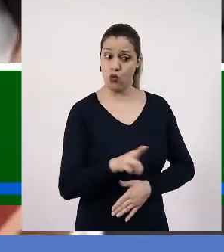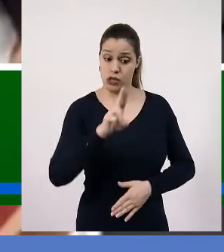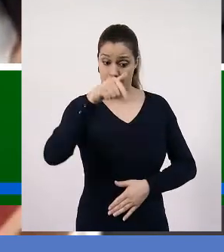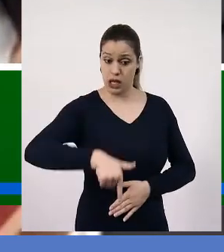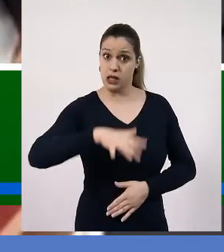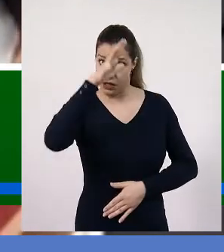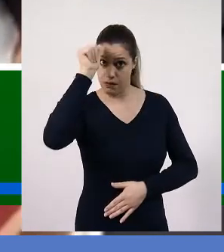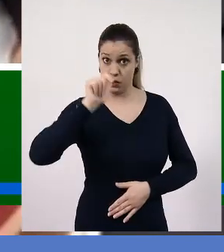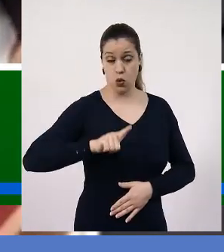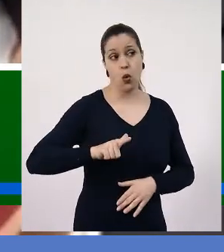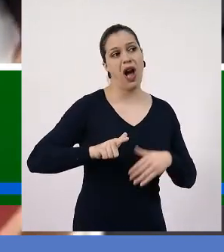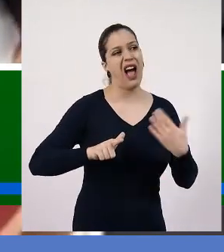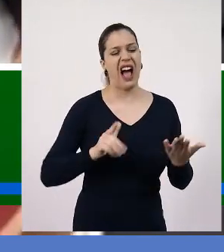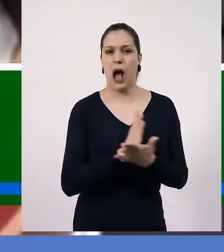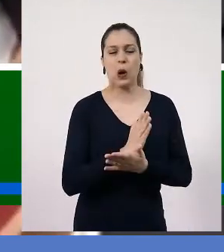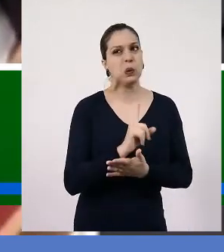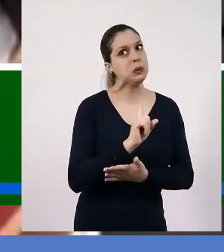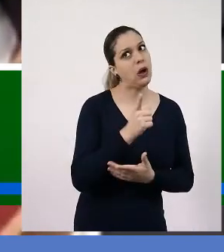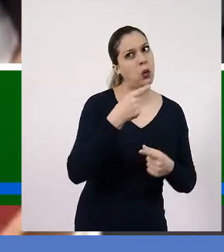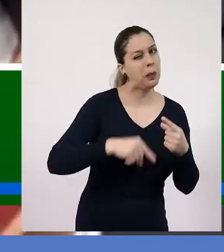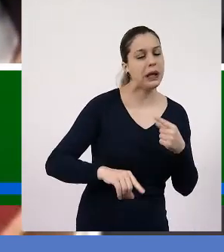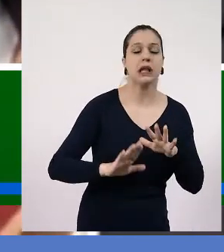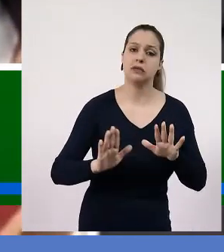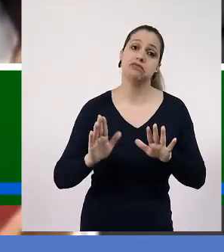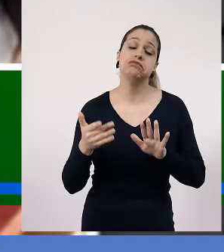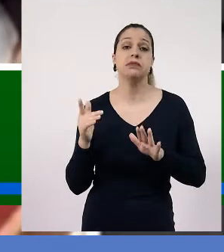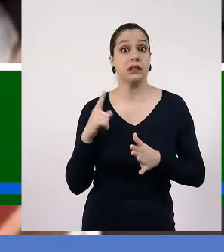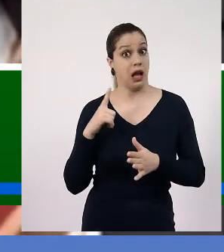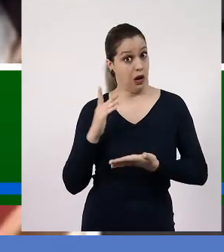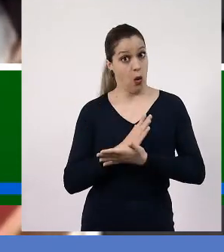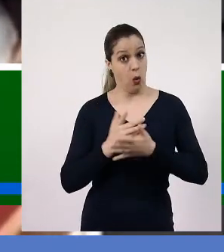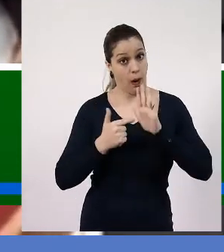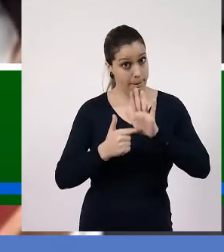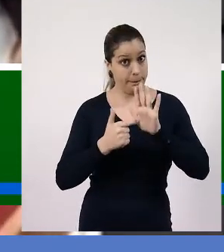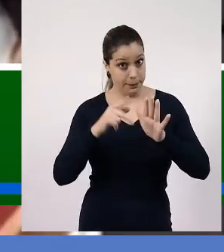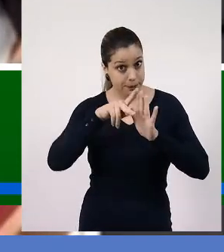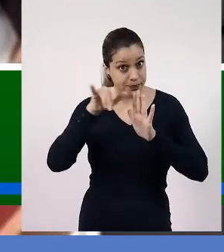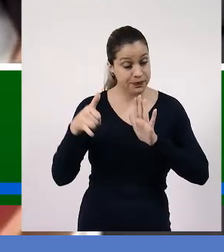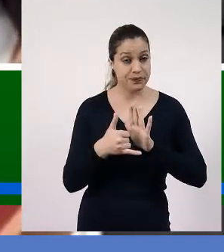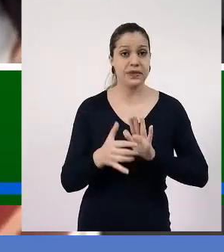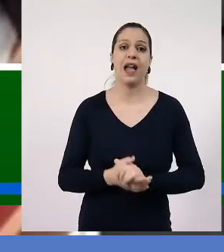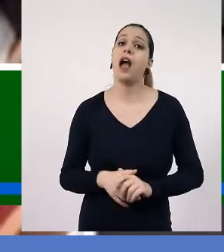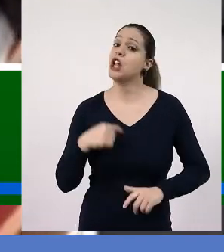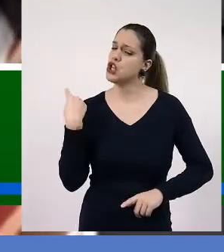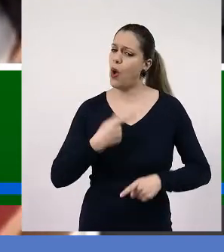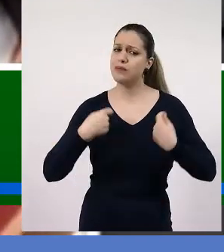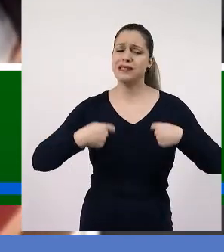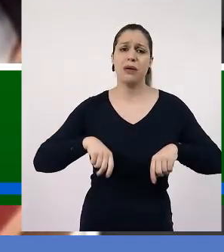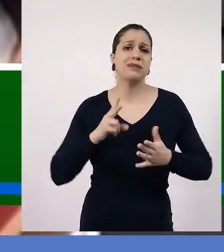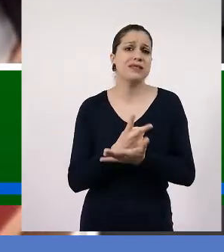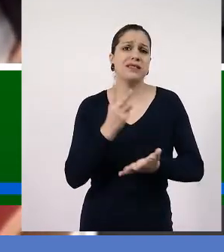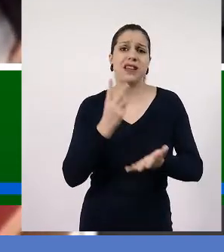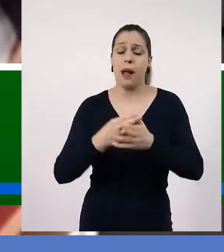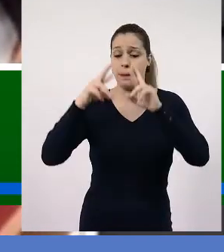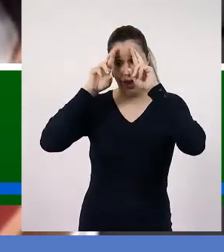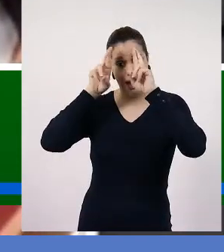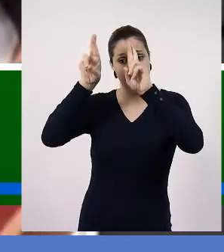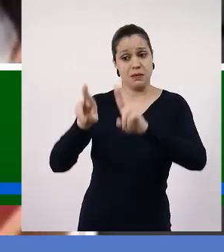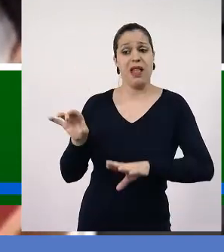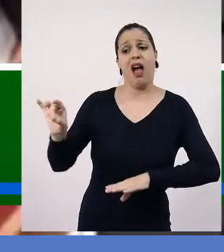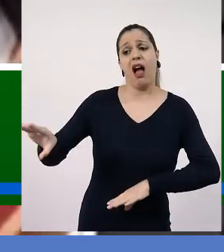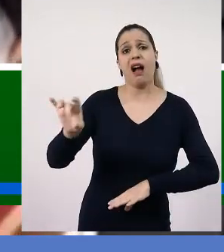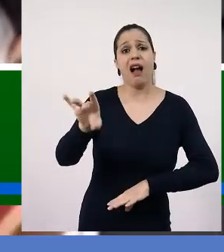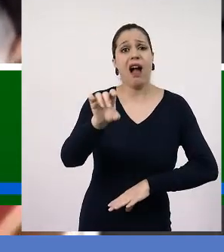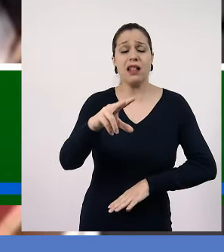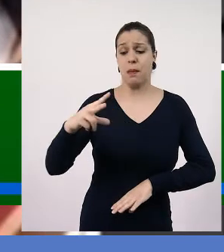Sul, nós estamos aportando, os deputados estão aportando e estão apresentando projetos. E aí, obviamente, que respeitando a particularidade de cada região, de